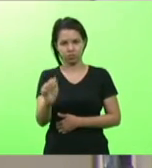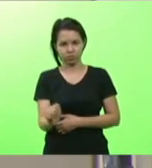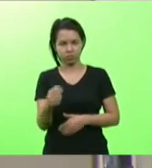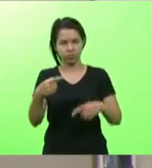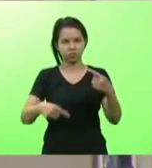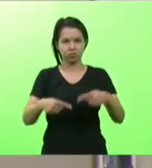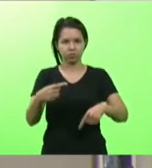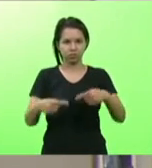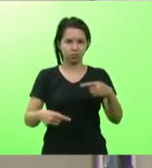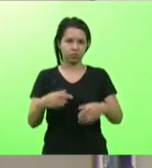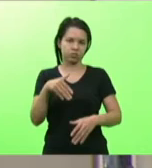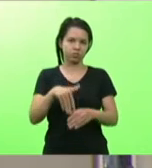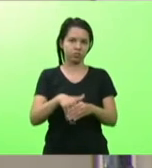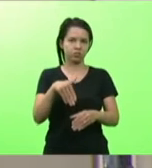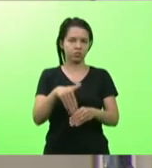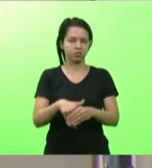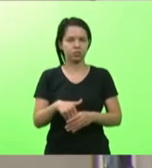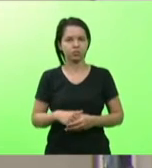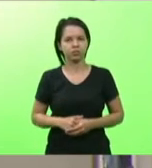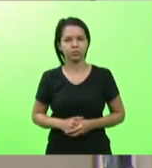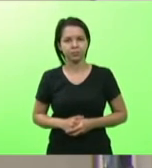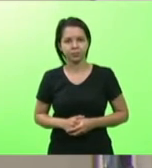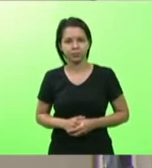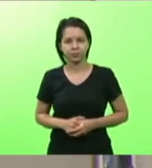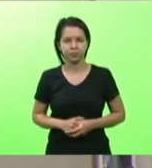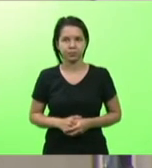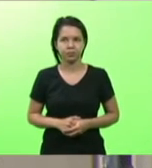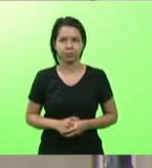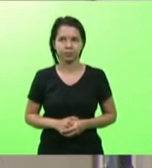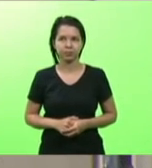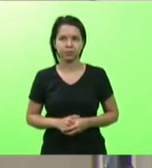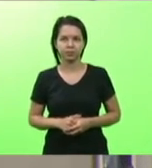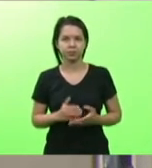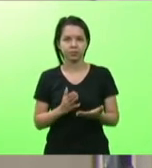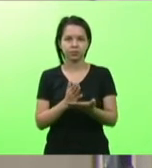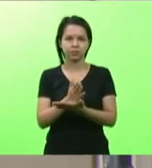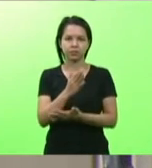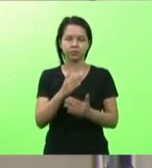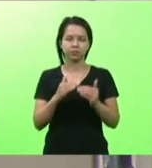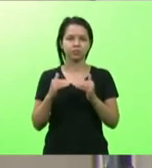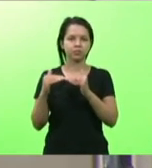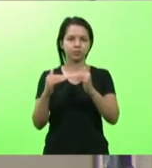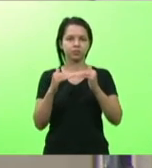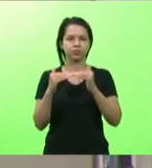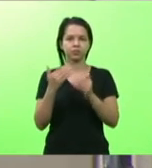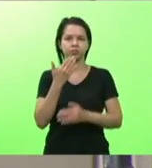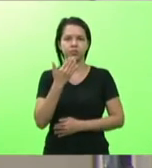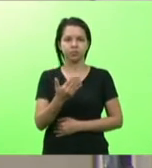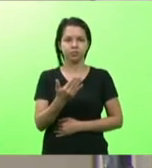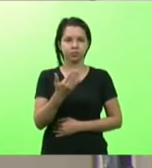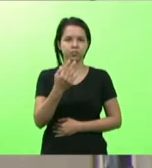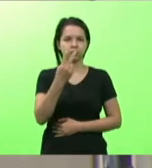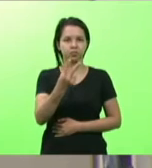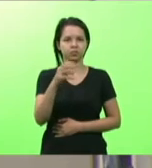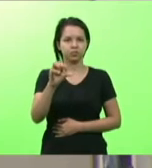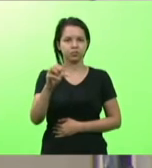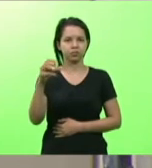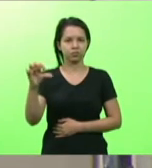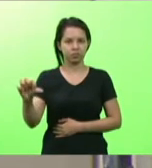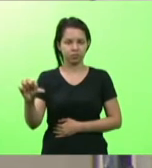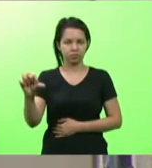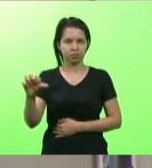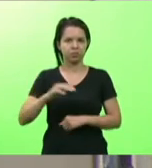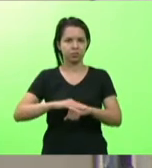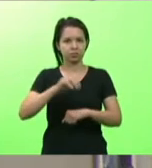discutir em votação deputados que aprovam permaneçam como se encontram aprovado por unanimidade pedido de informação 299